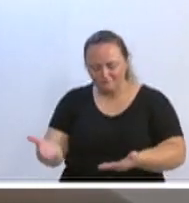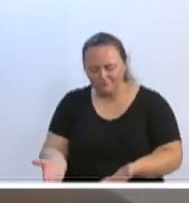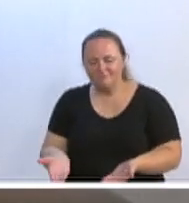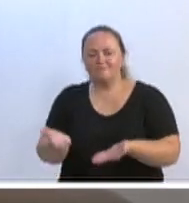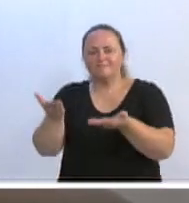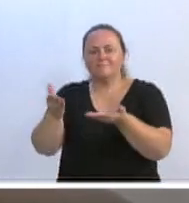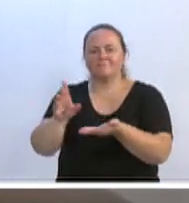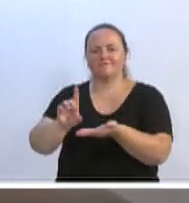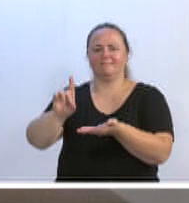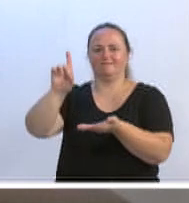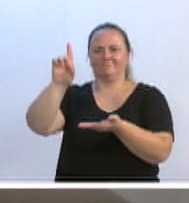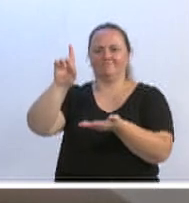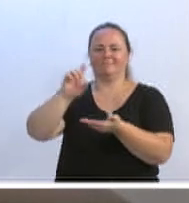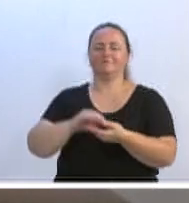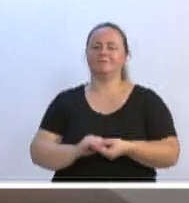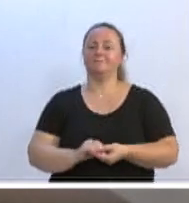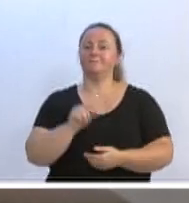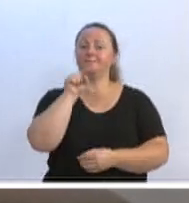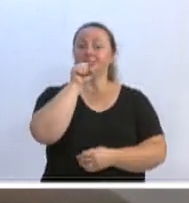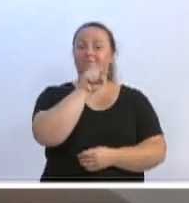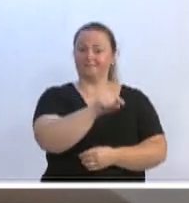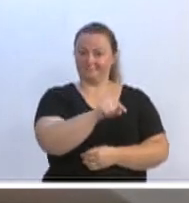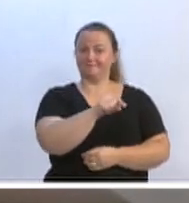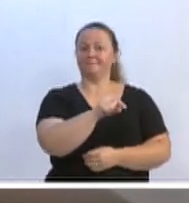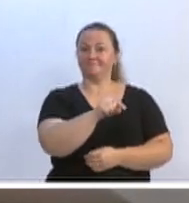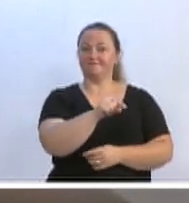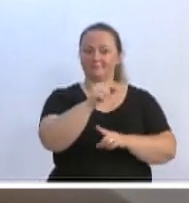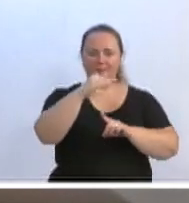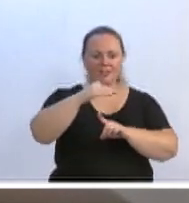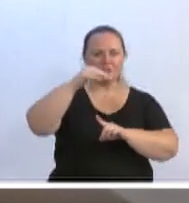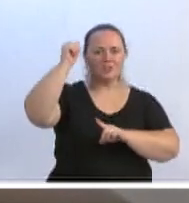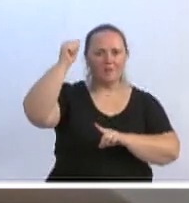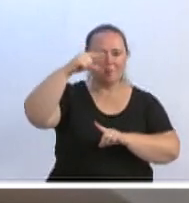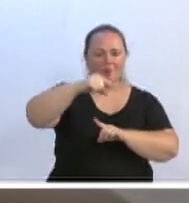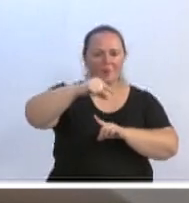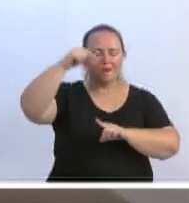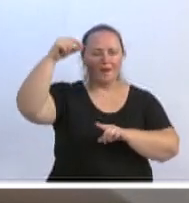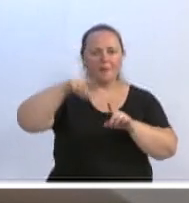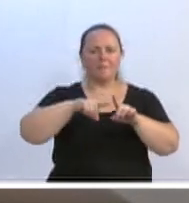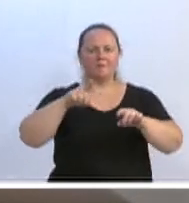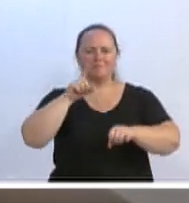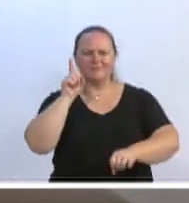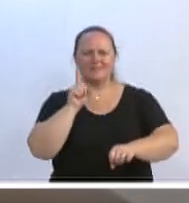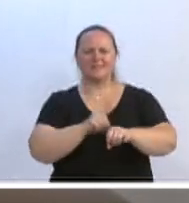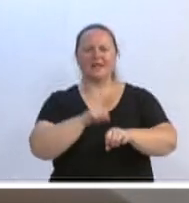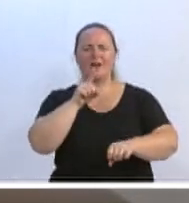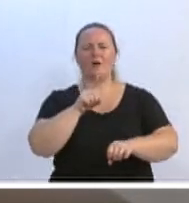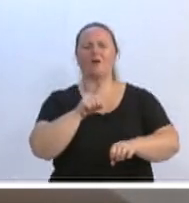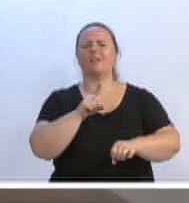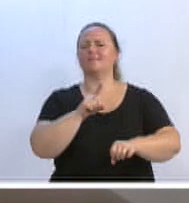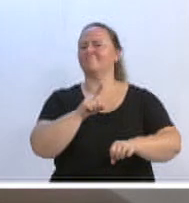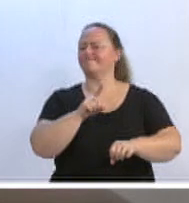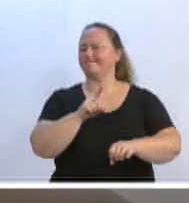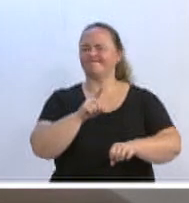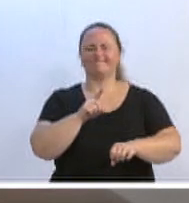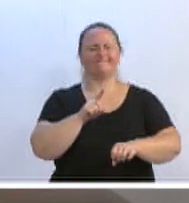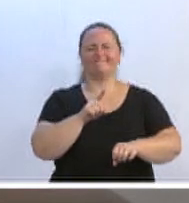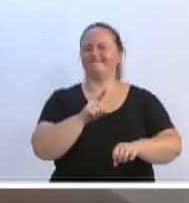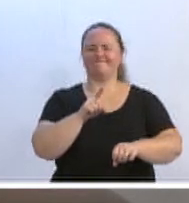Saul foi escolhido, foi chamado, mas na hora de fazer a vontade, ele fazia era a